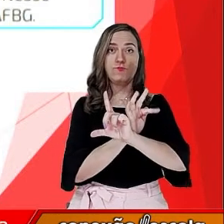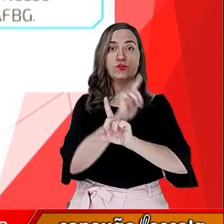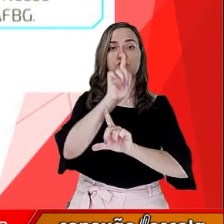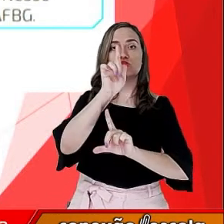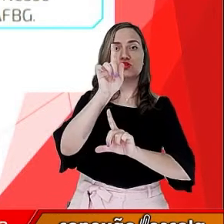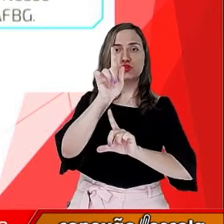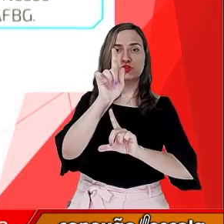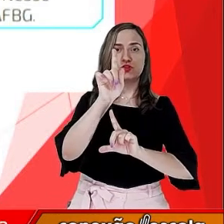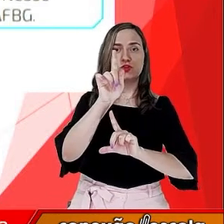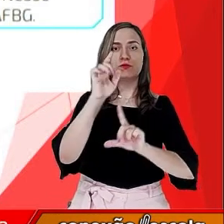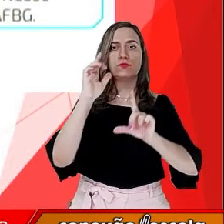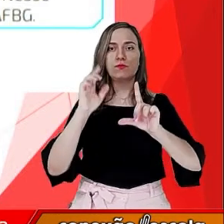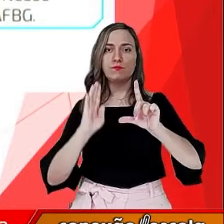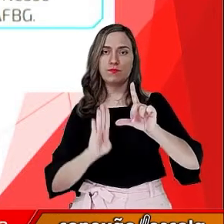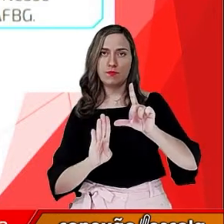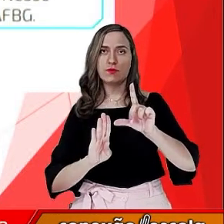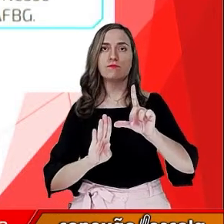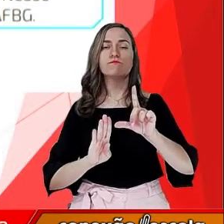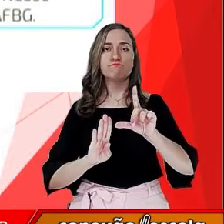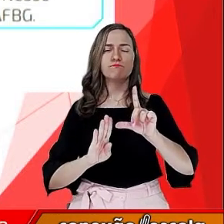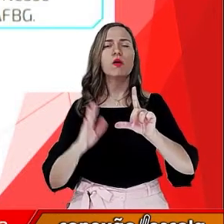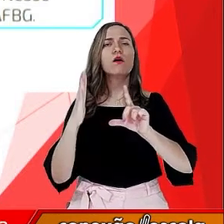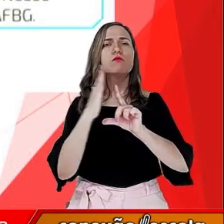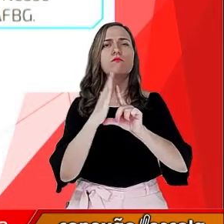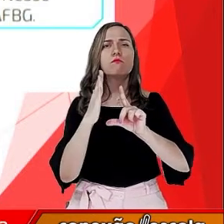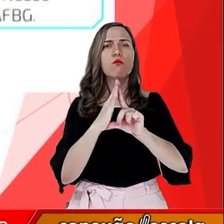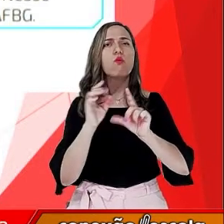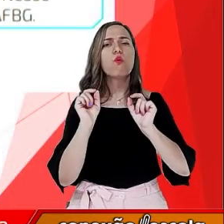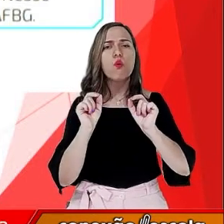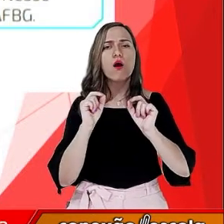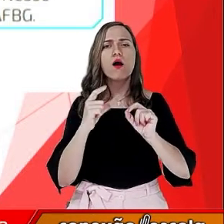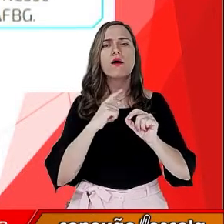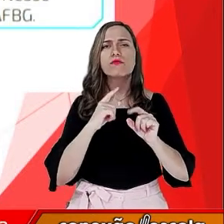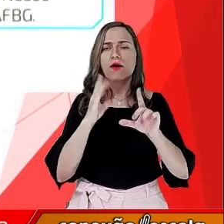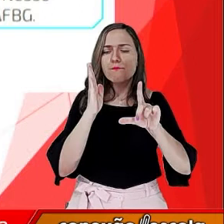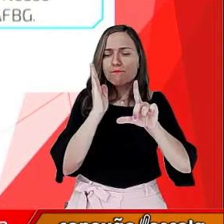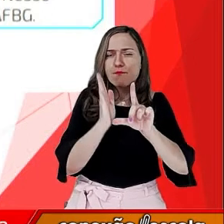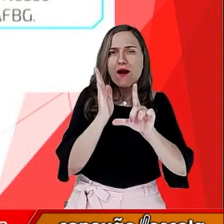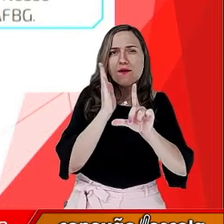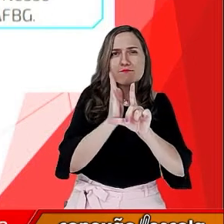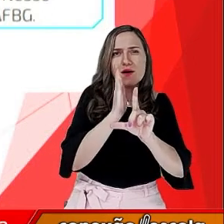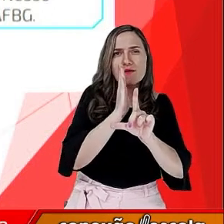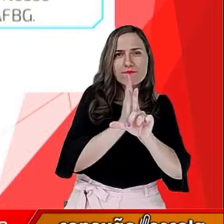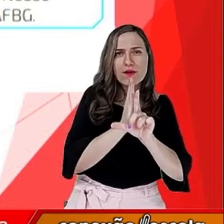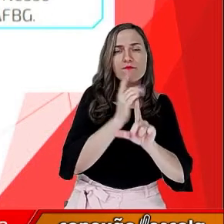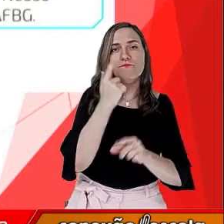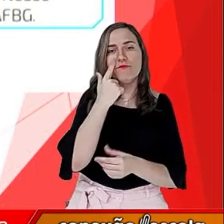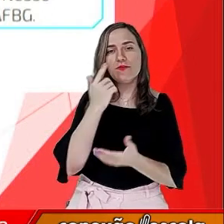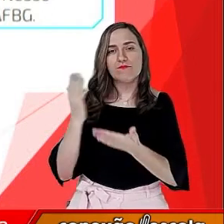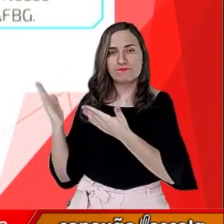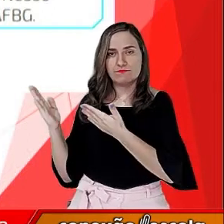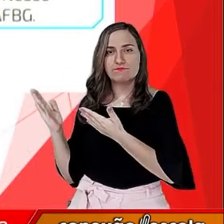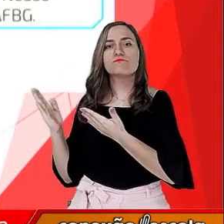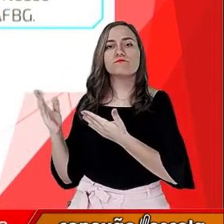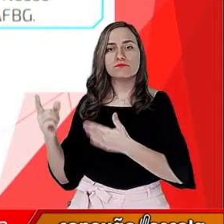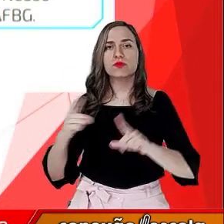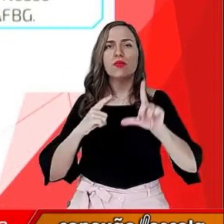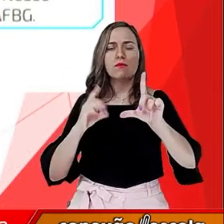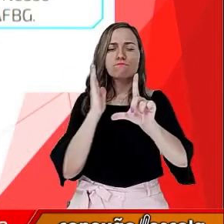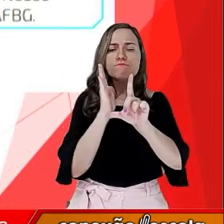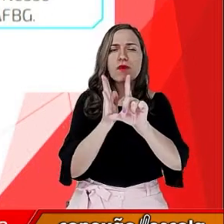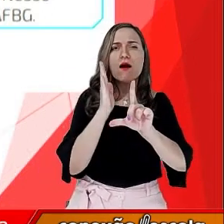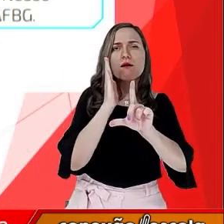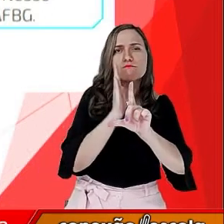FGB, e esse triângulo ele foi seccionado em 2 partes. Quando eu faço essa secção nesse